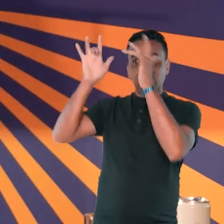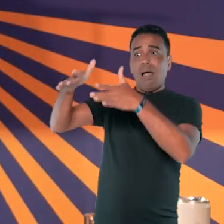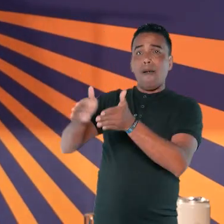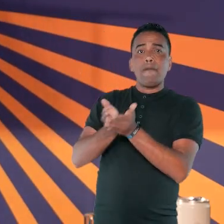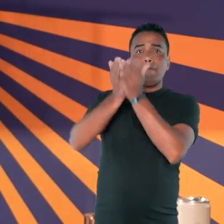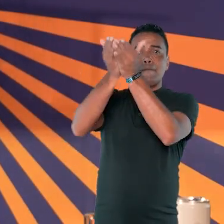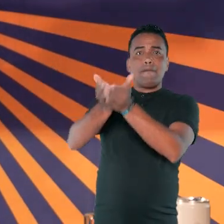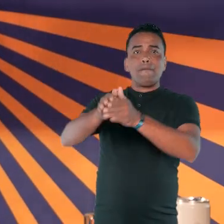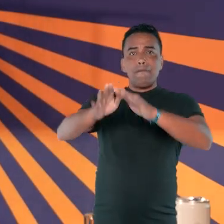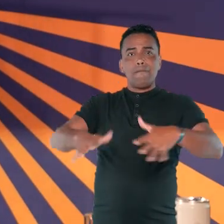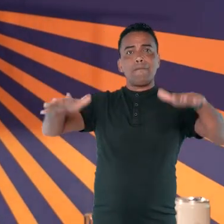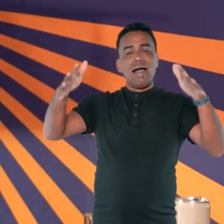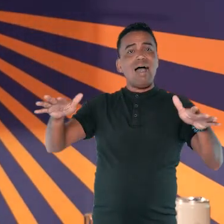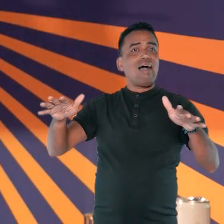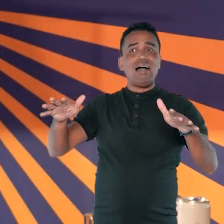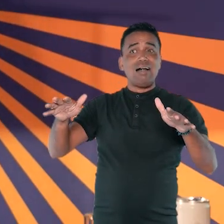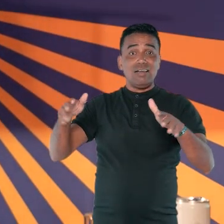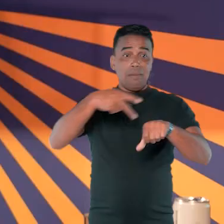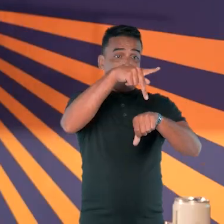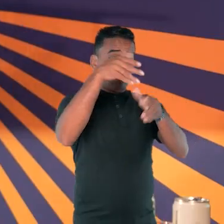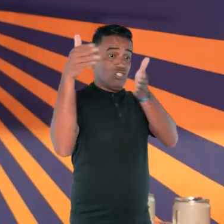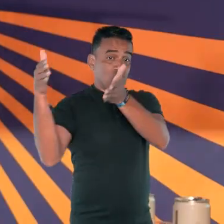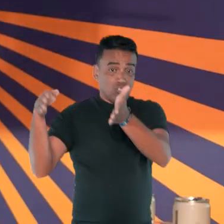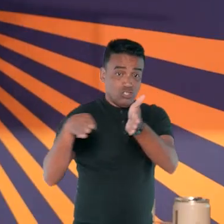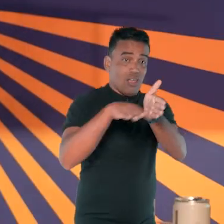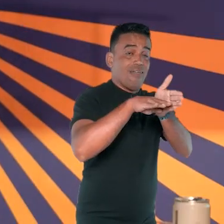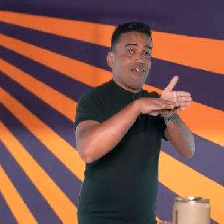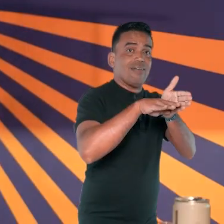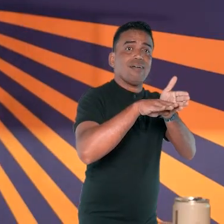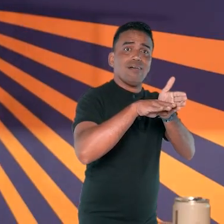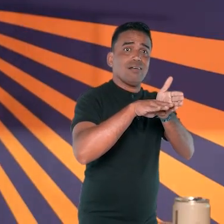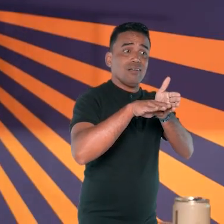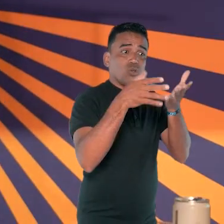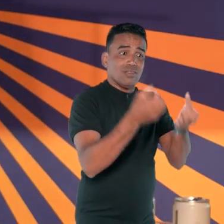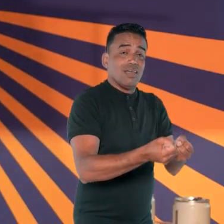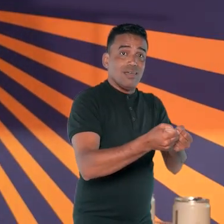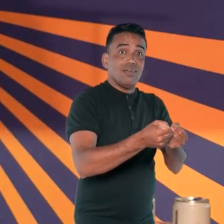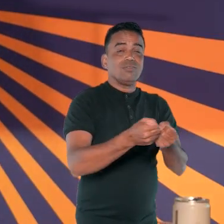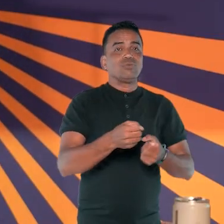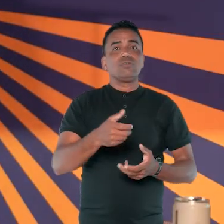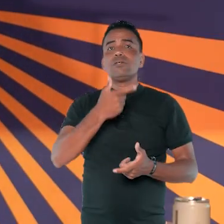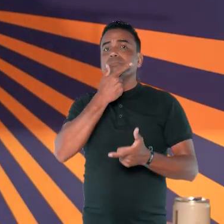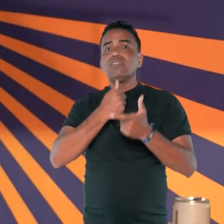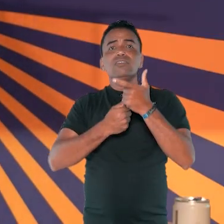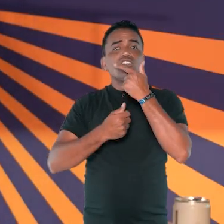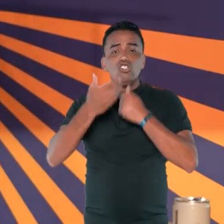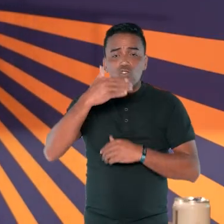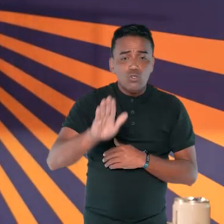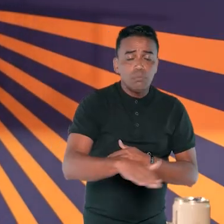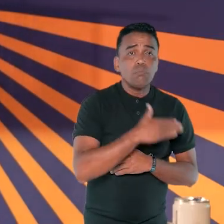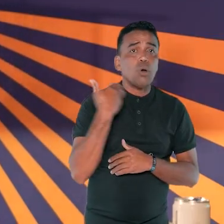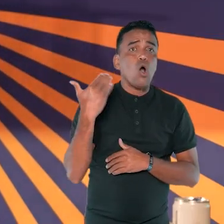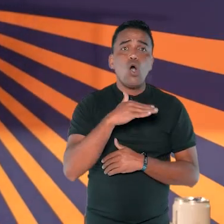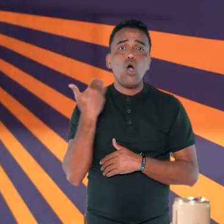num país, não são nem recebidos, e nós vemos meninos mortos numa praia porque não tem quem os receba, estes